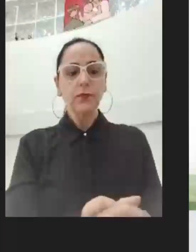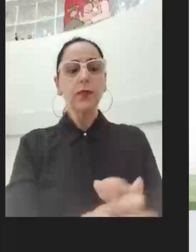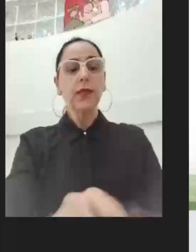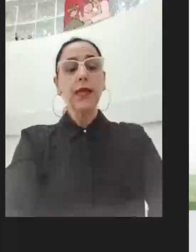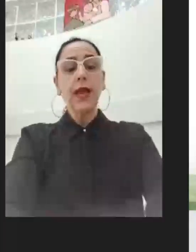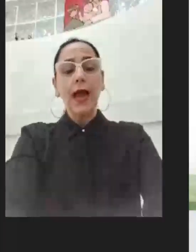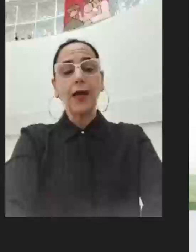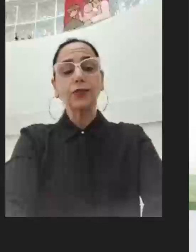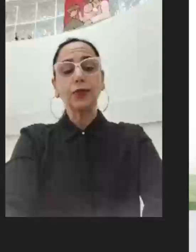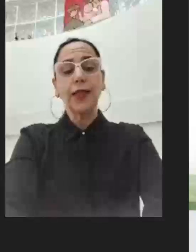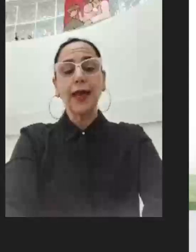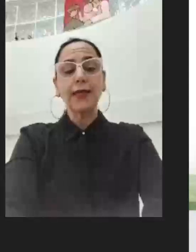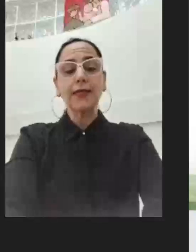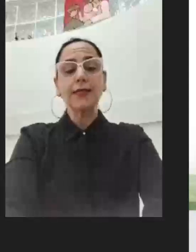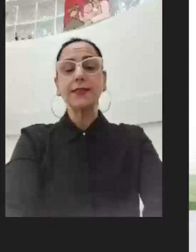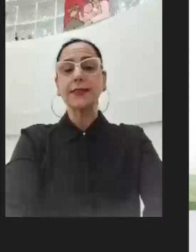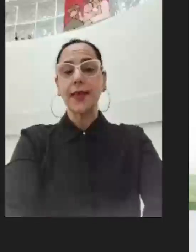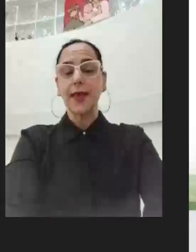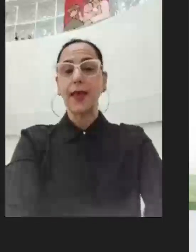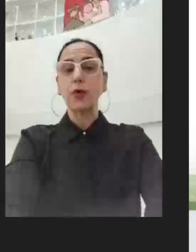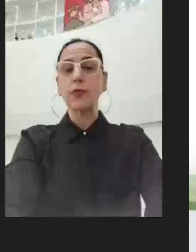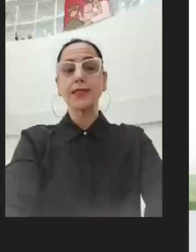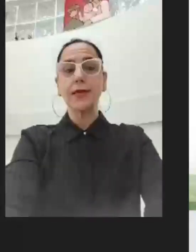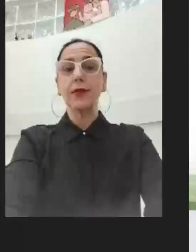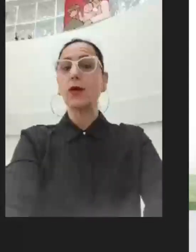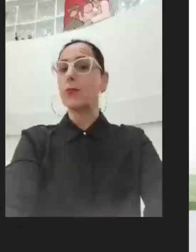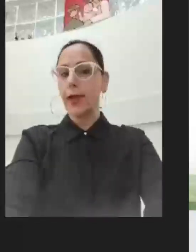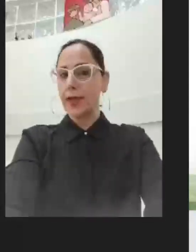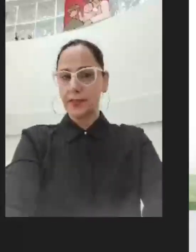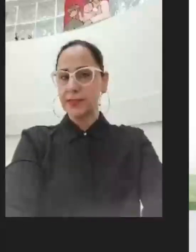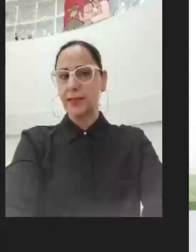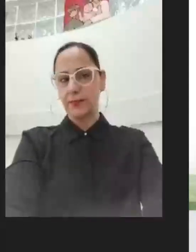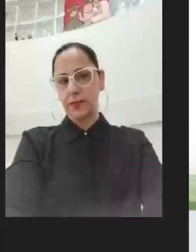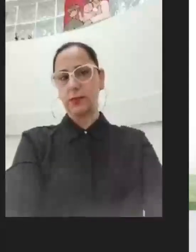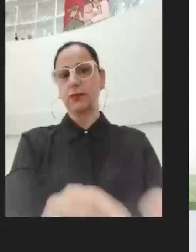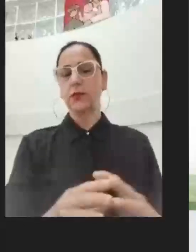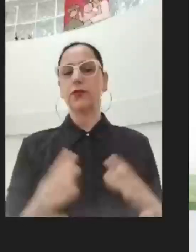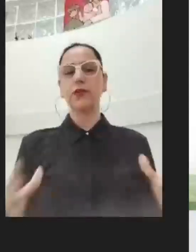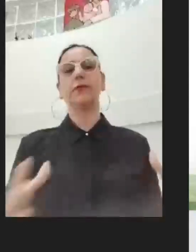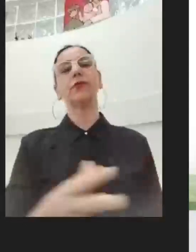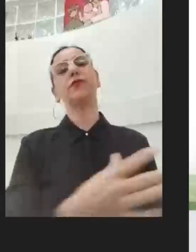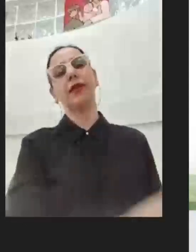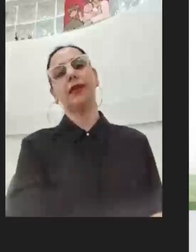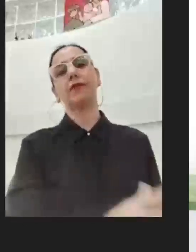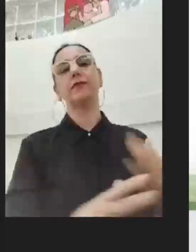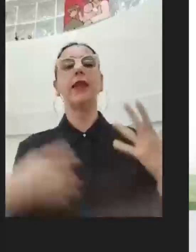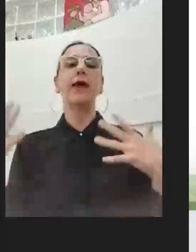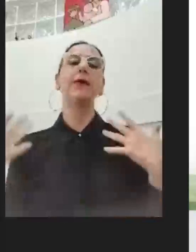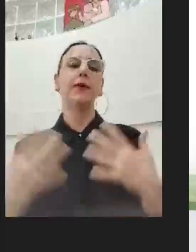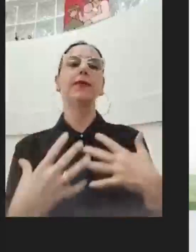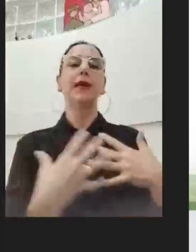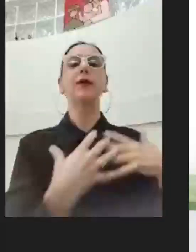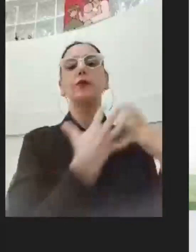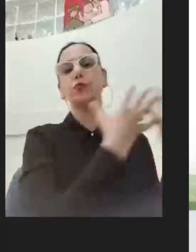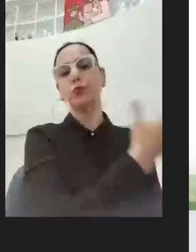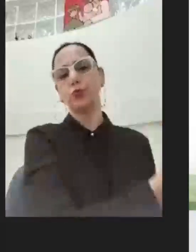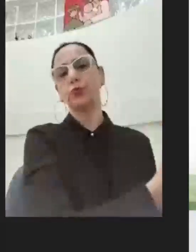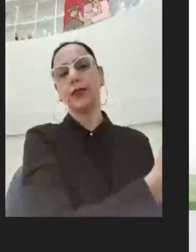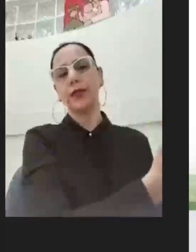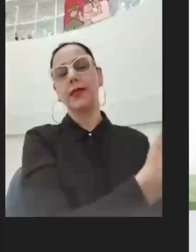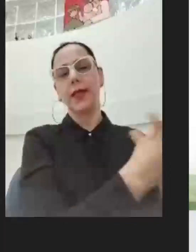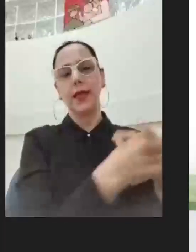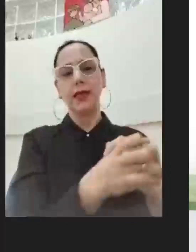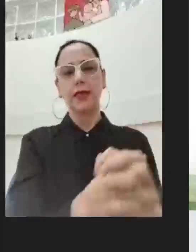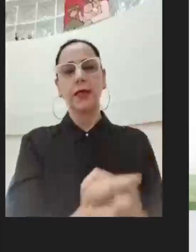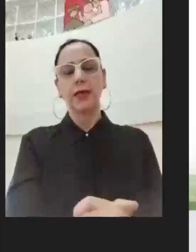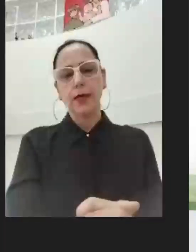espaço, as mulheres começaram a cobrar esse serviço de amas de leite, de ir lá